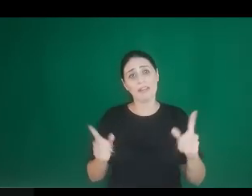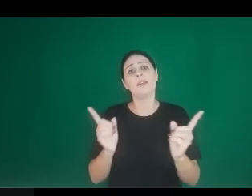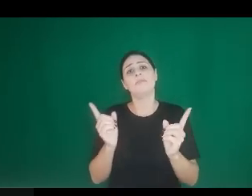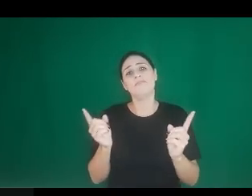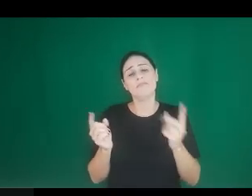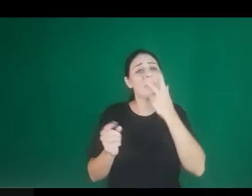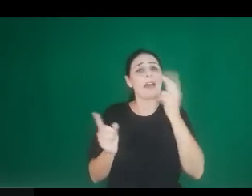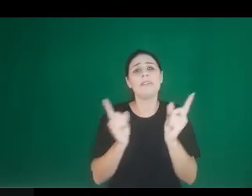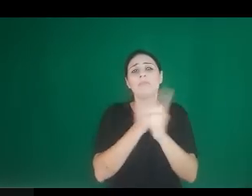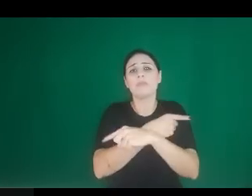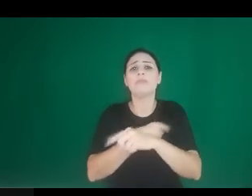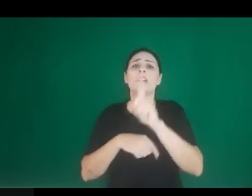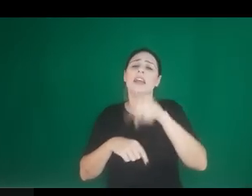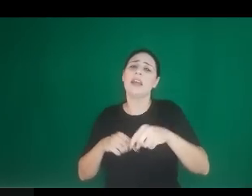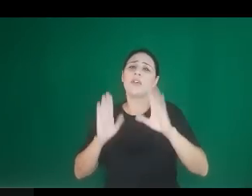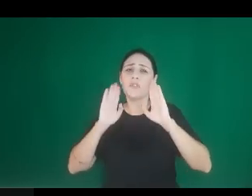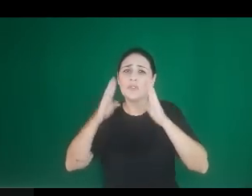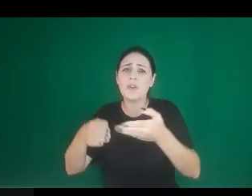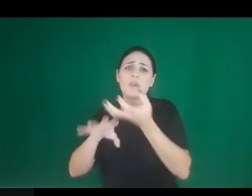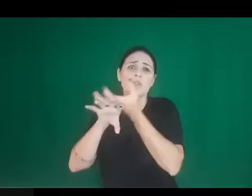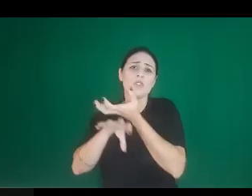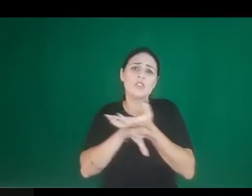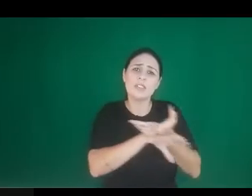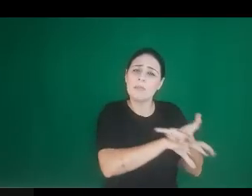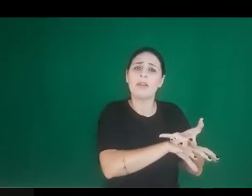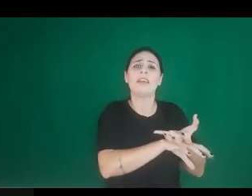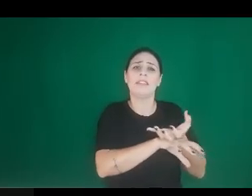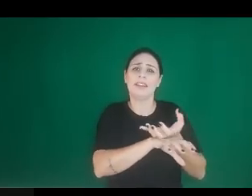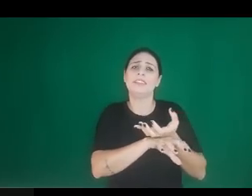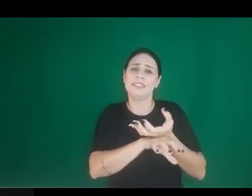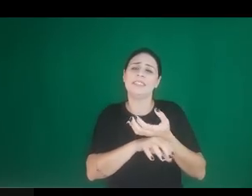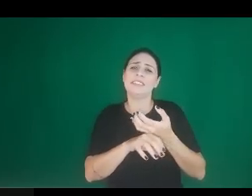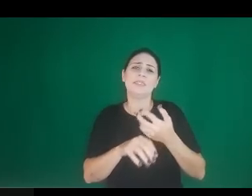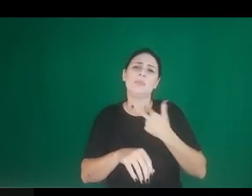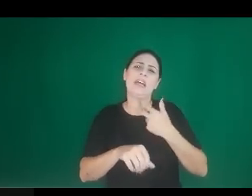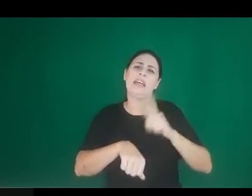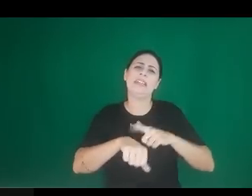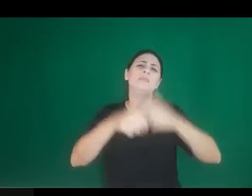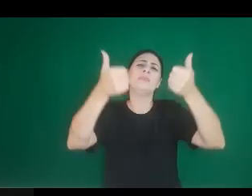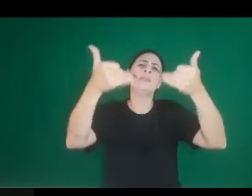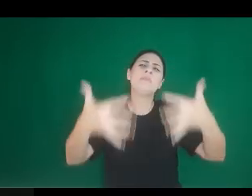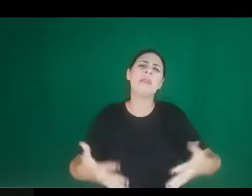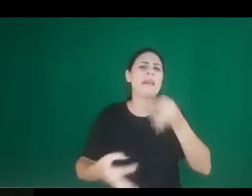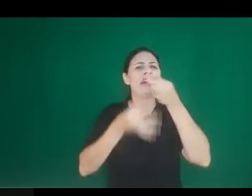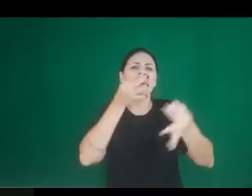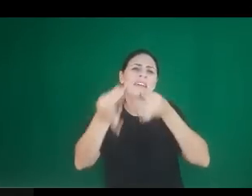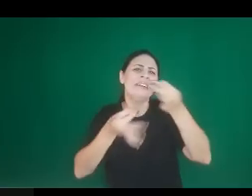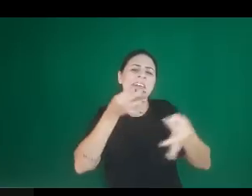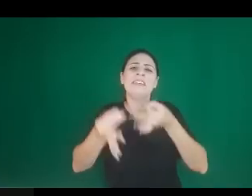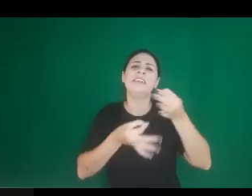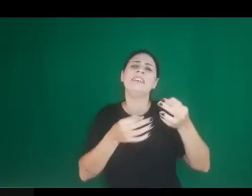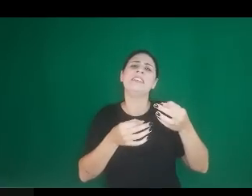justamente em oposição aos PCNs, com foco disciplinar, por várias críticas, que não dá tempo de discorrer aqui,